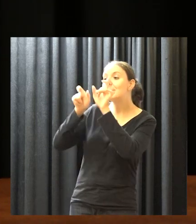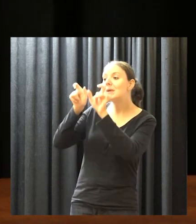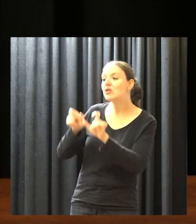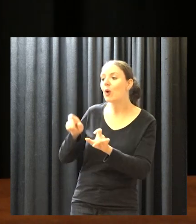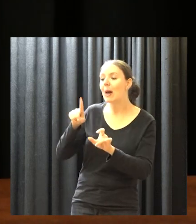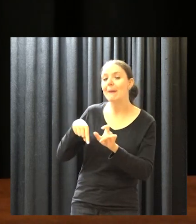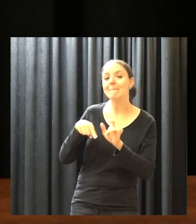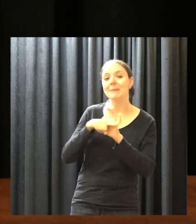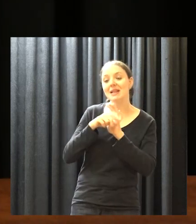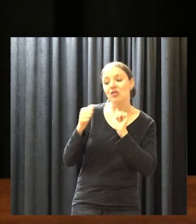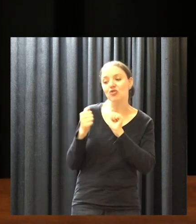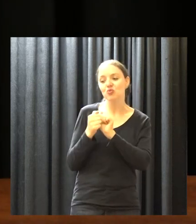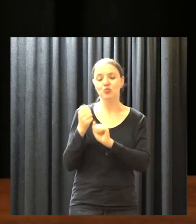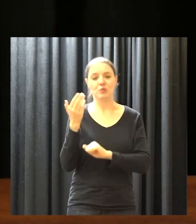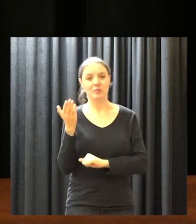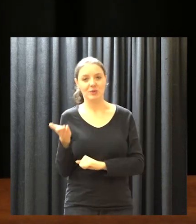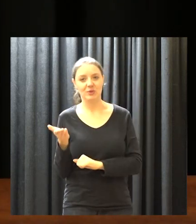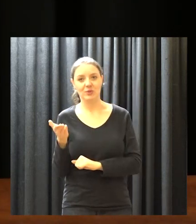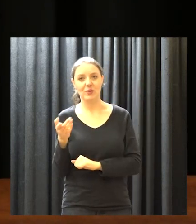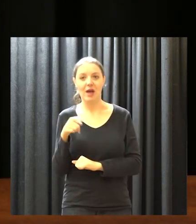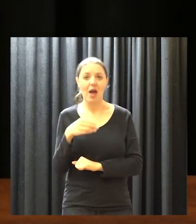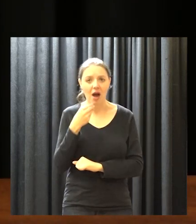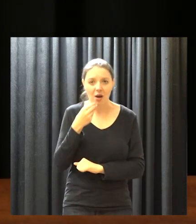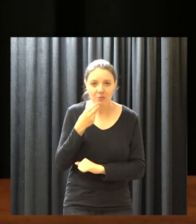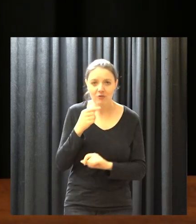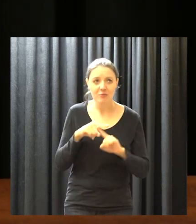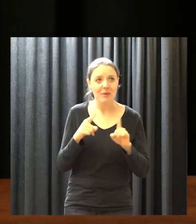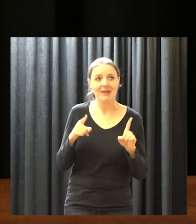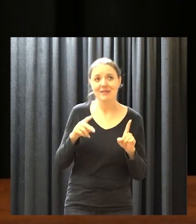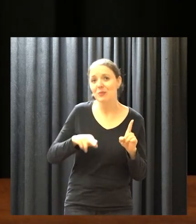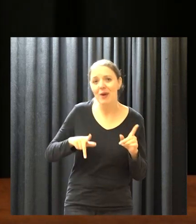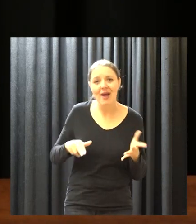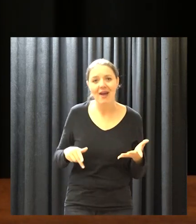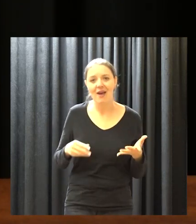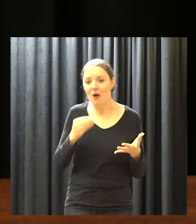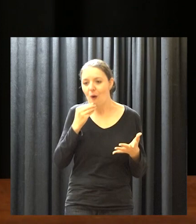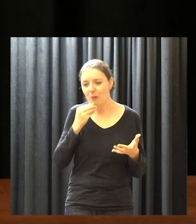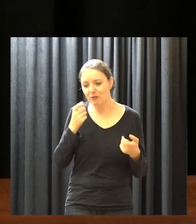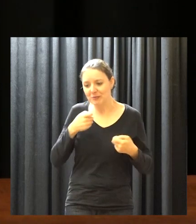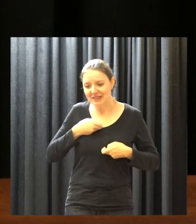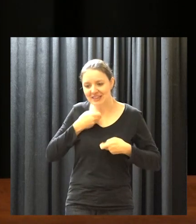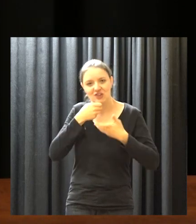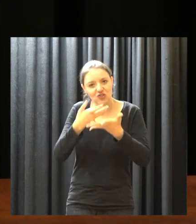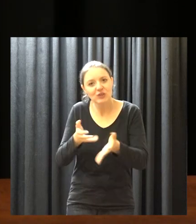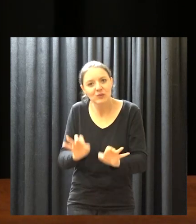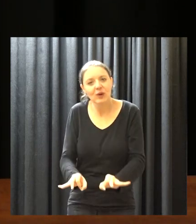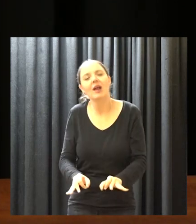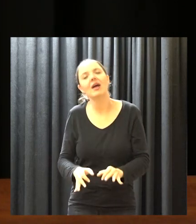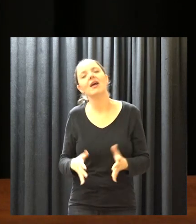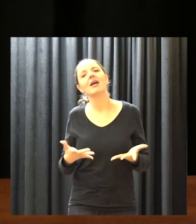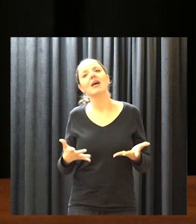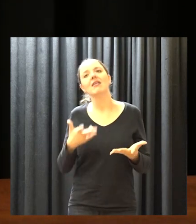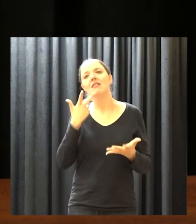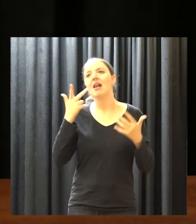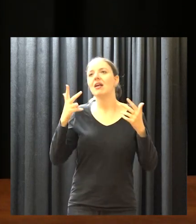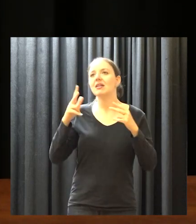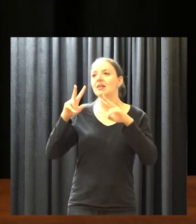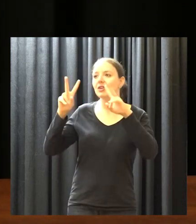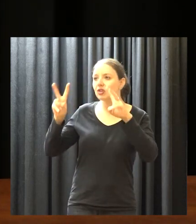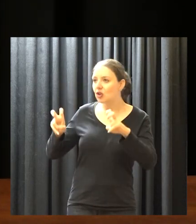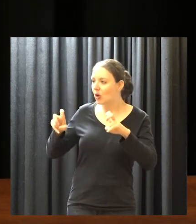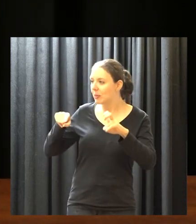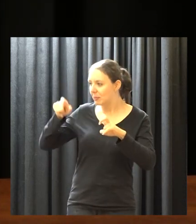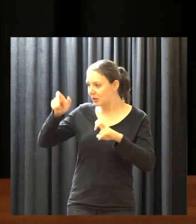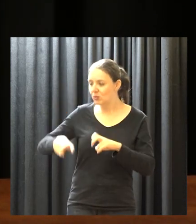Então, é transformador quando a gente para de falar das pessoas, sobre as pessoas, e começa a dialogar com